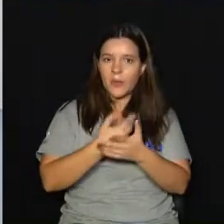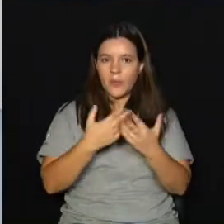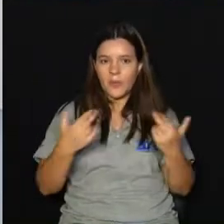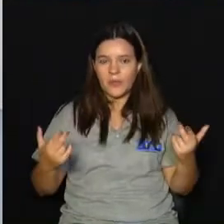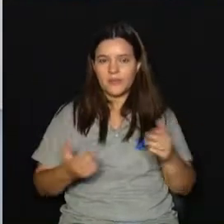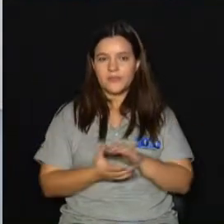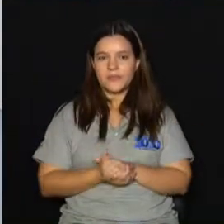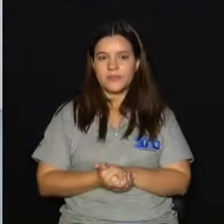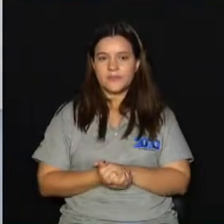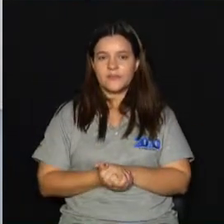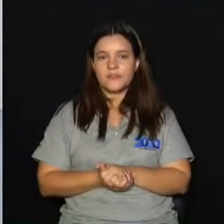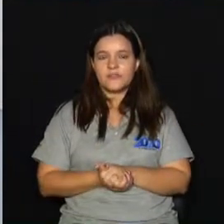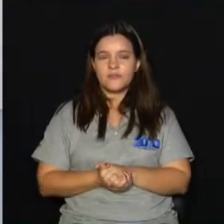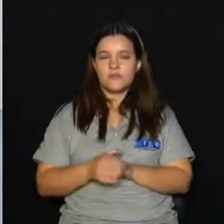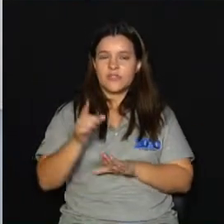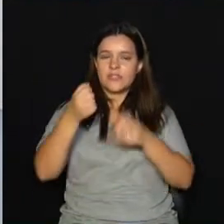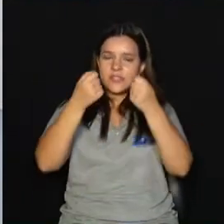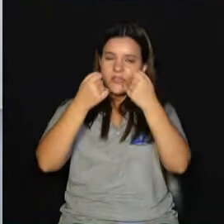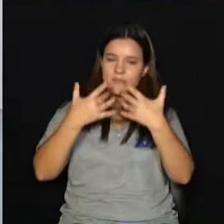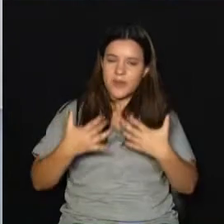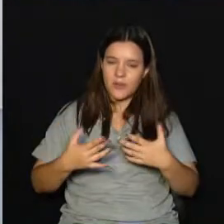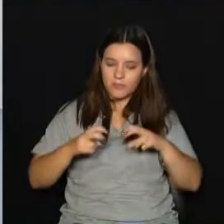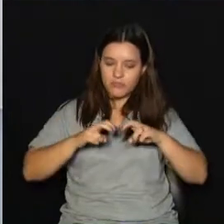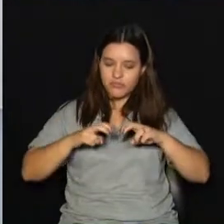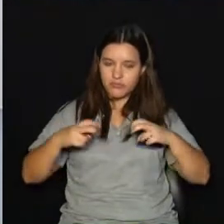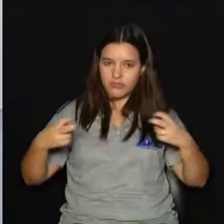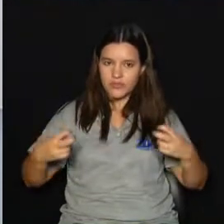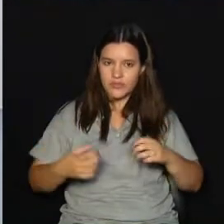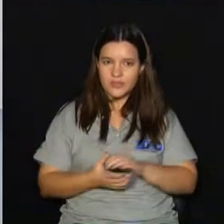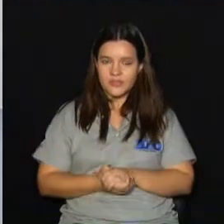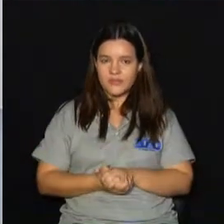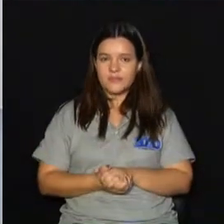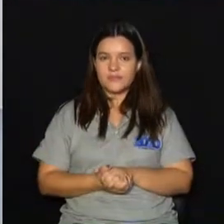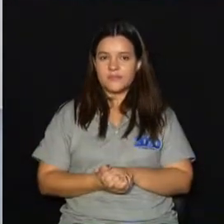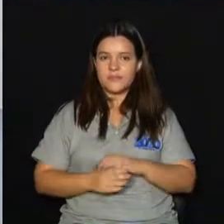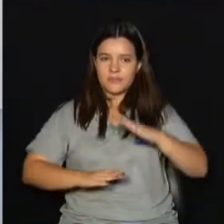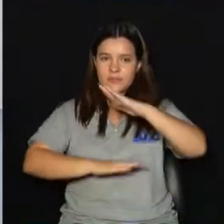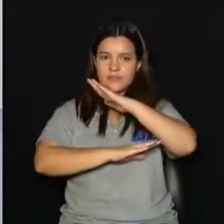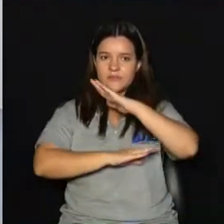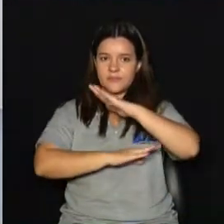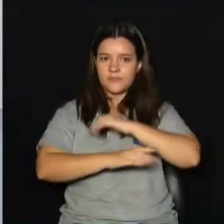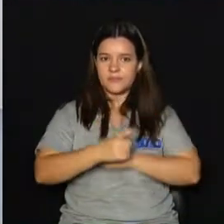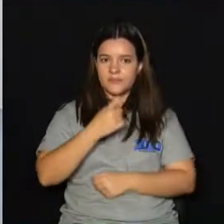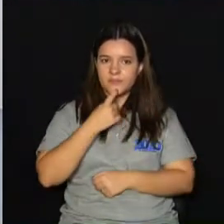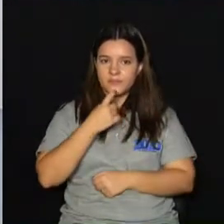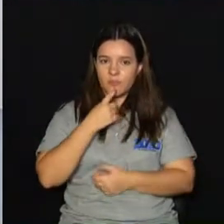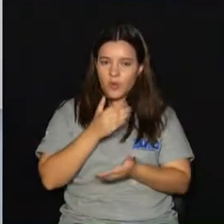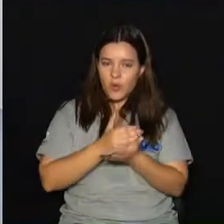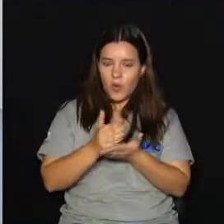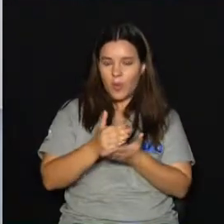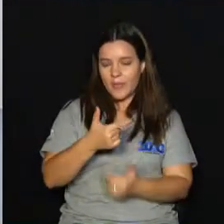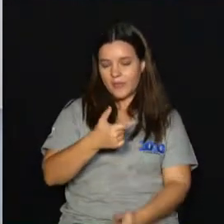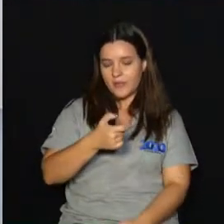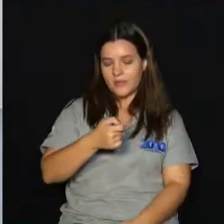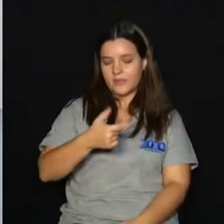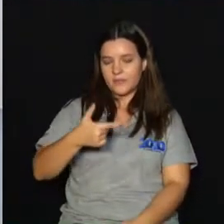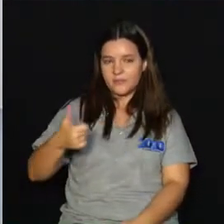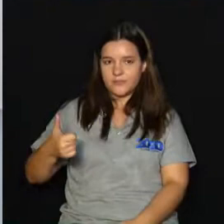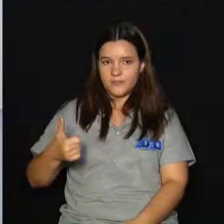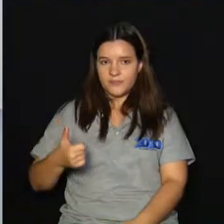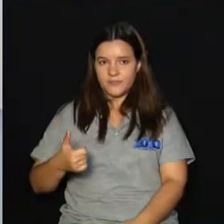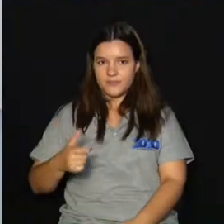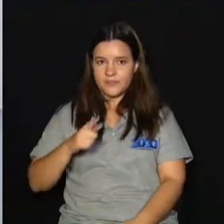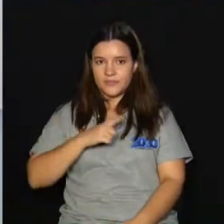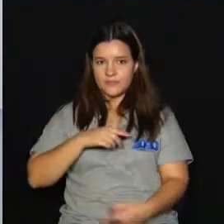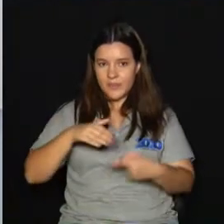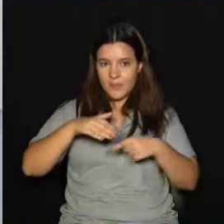Monise, você estava citando aí as maiores bancadas. Então, a configuração da Câmara de Campinas a partir de 2021. As maiores